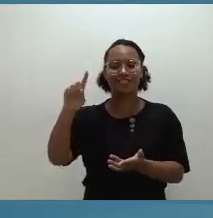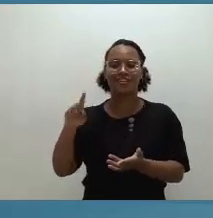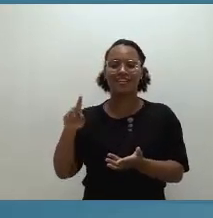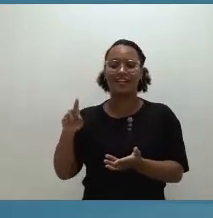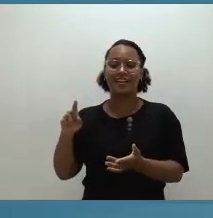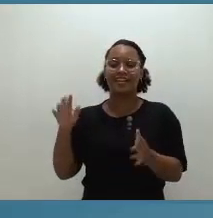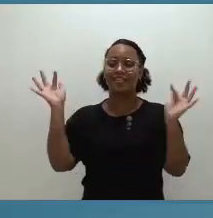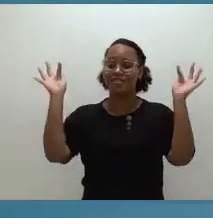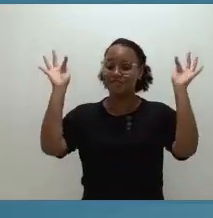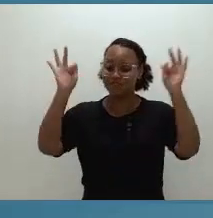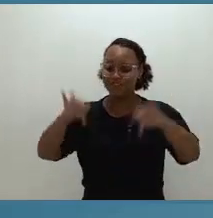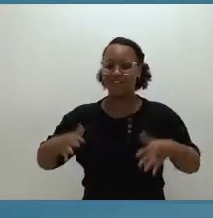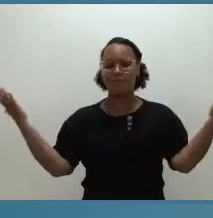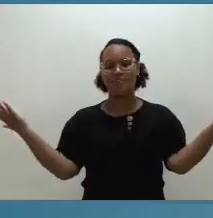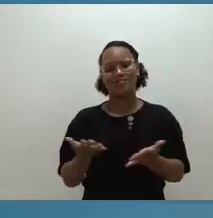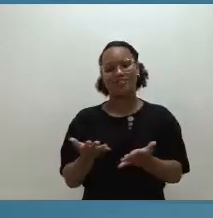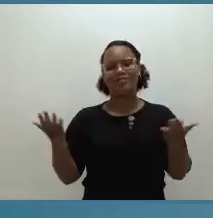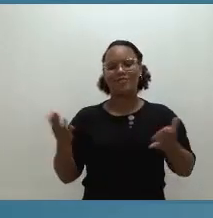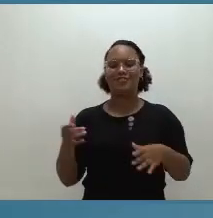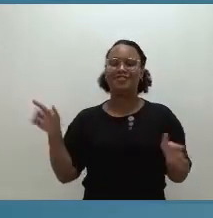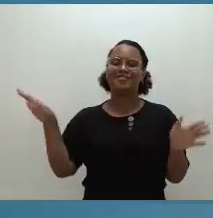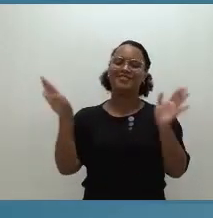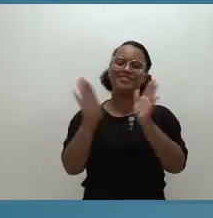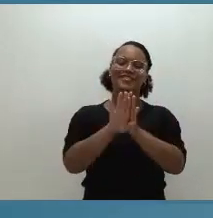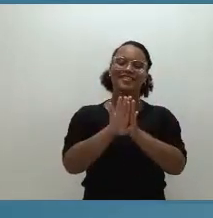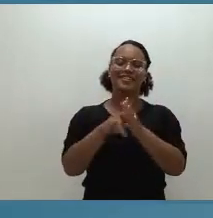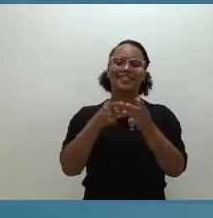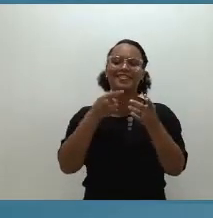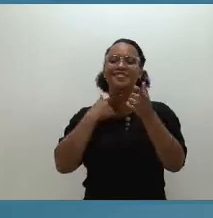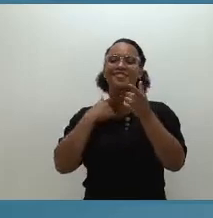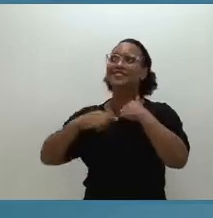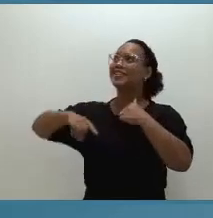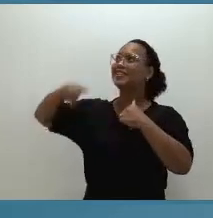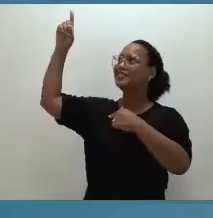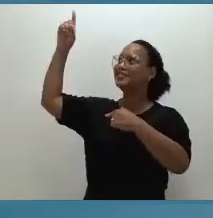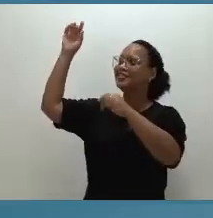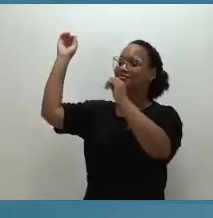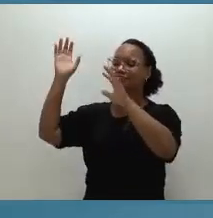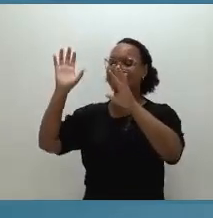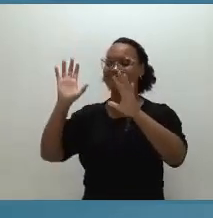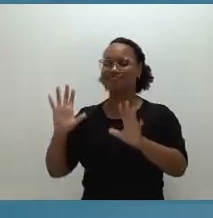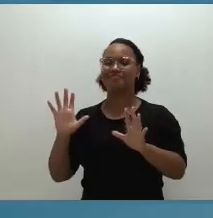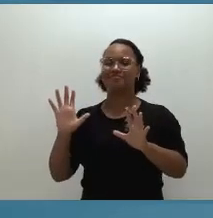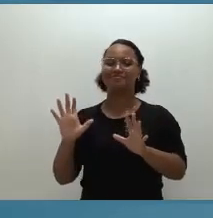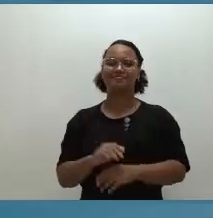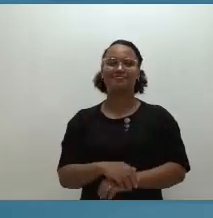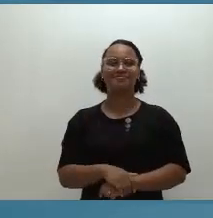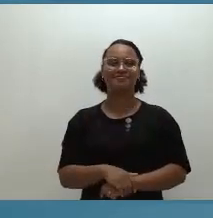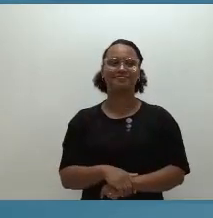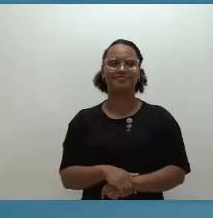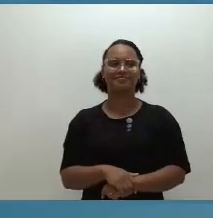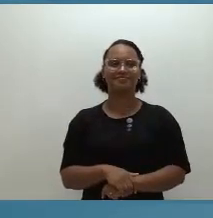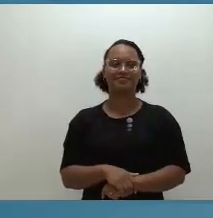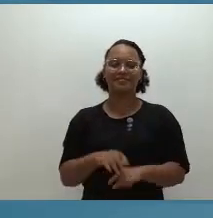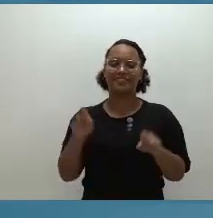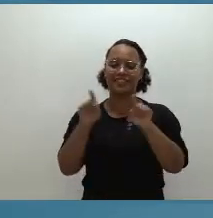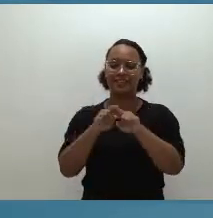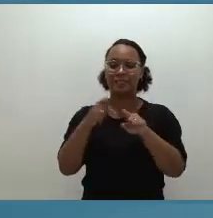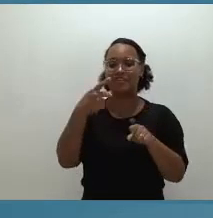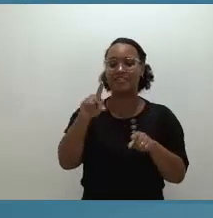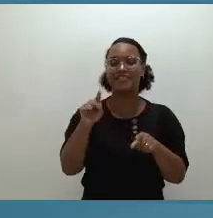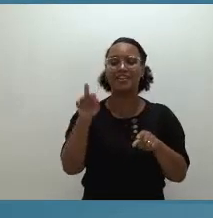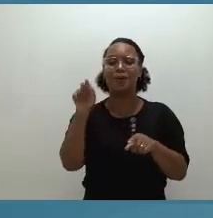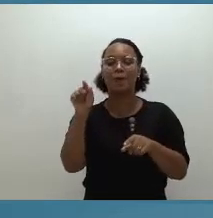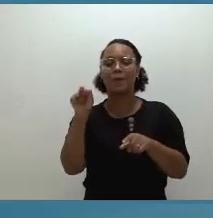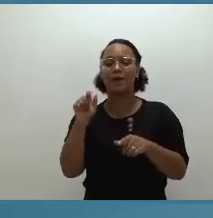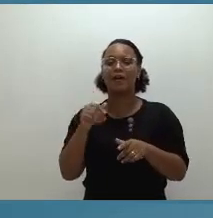Nazaré, chegou o grande dia. A vontade de Deus foi feita. A vontade do seu irmão foi